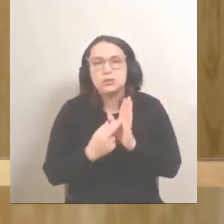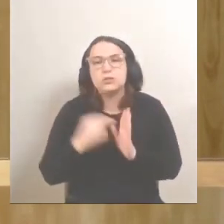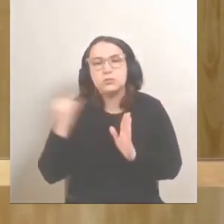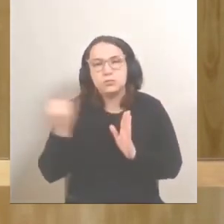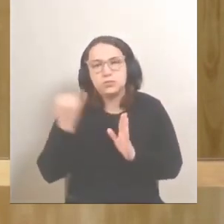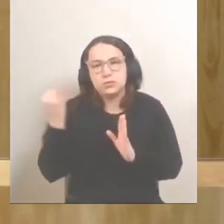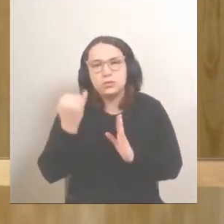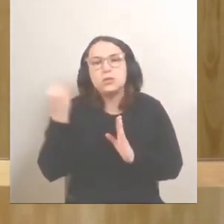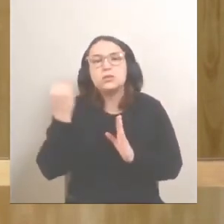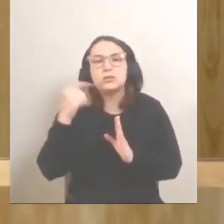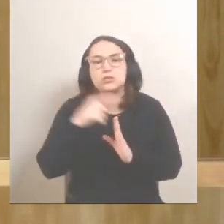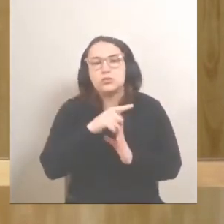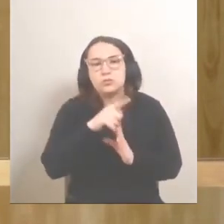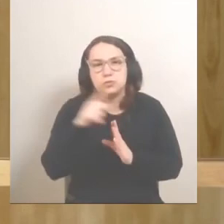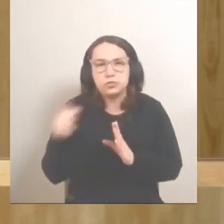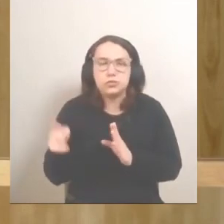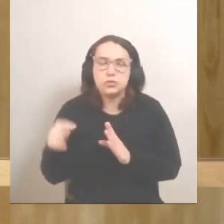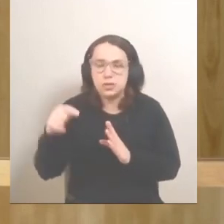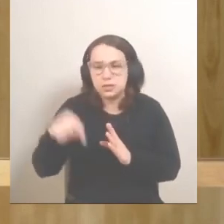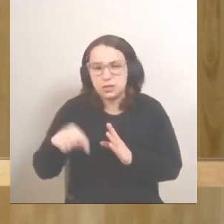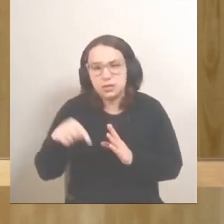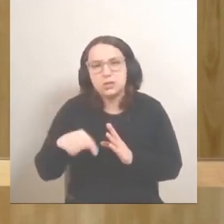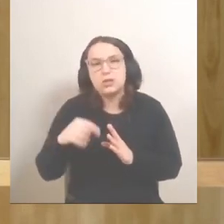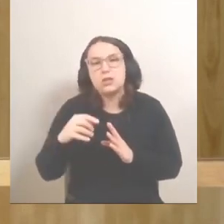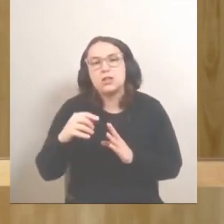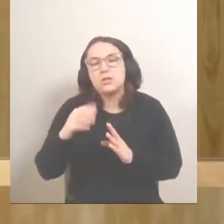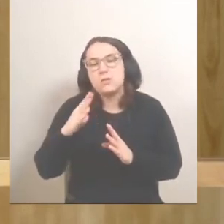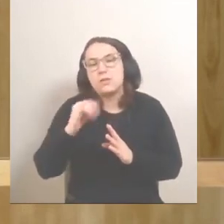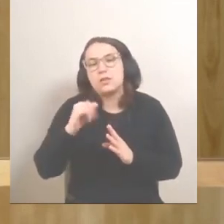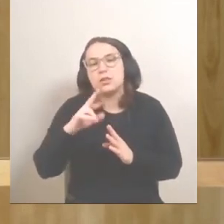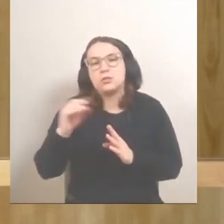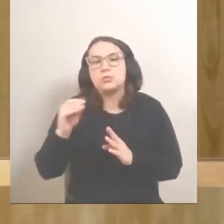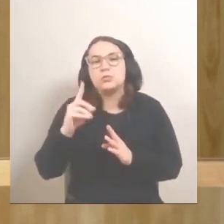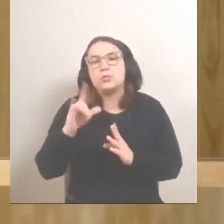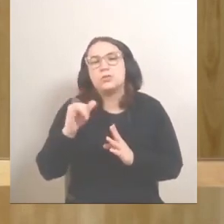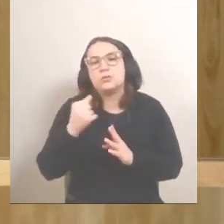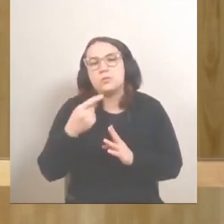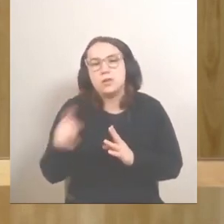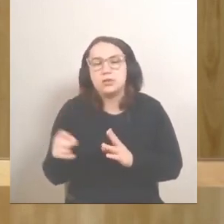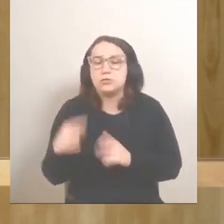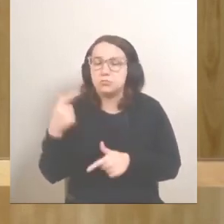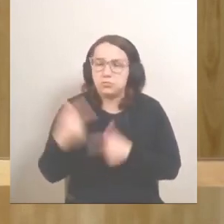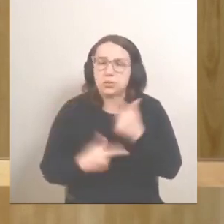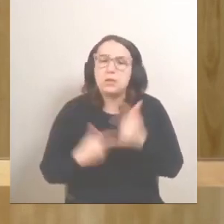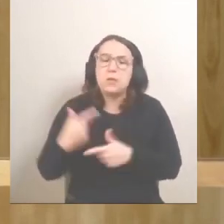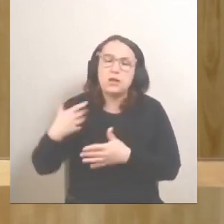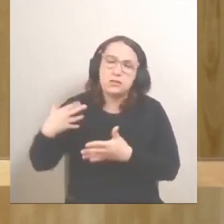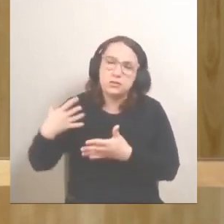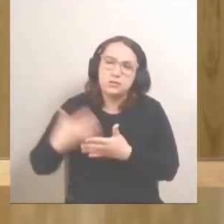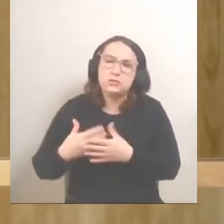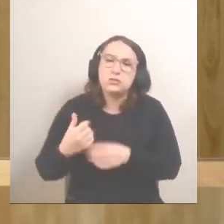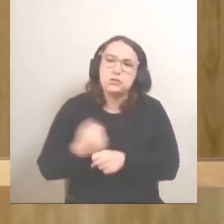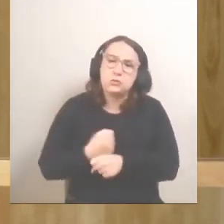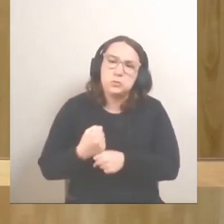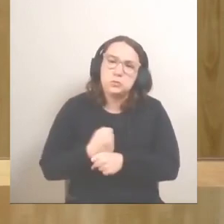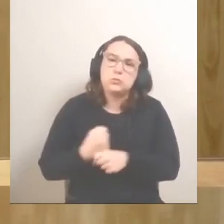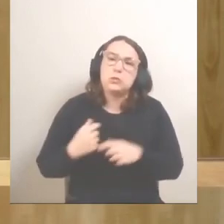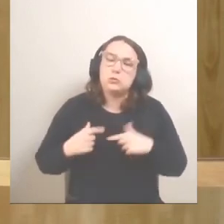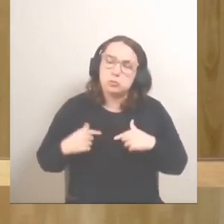importância de vocês no bairro do Limão, que reconhecem o que vocês fizeram, os anos de